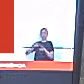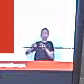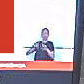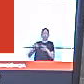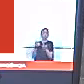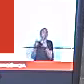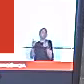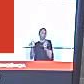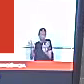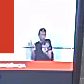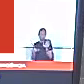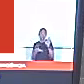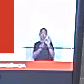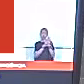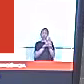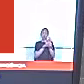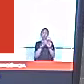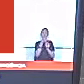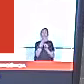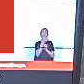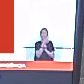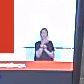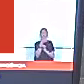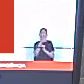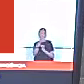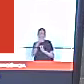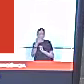lei 12.121, a lei